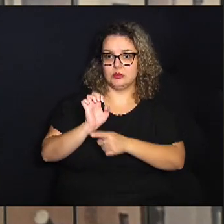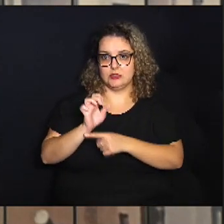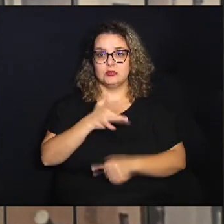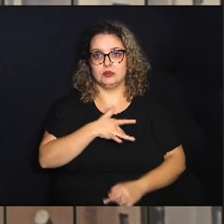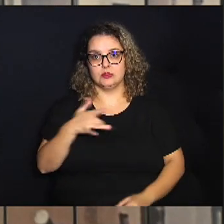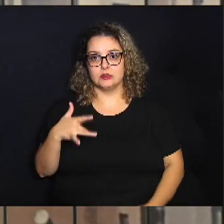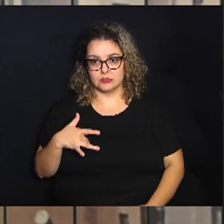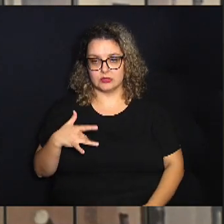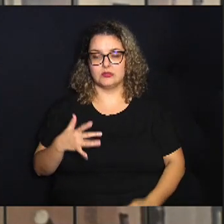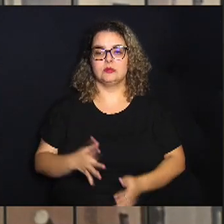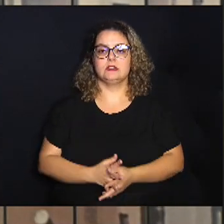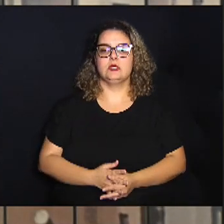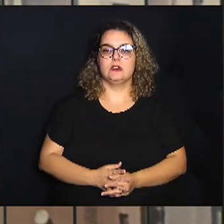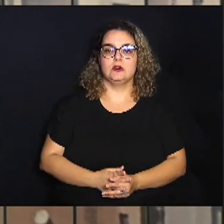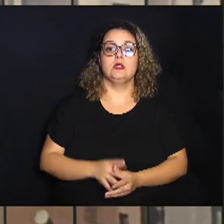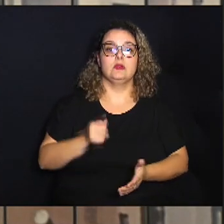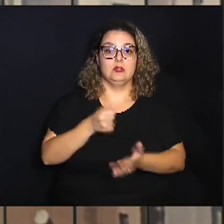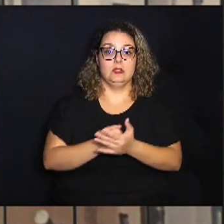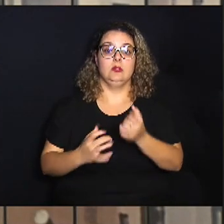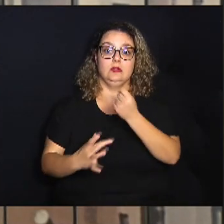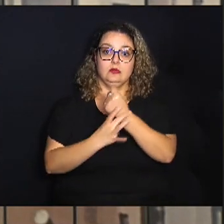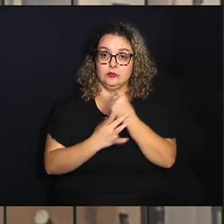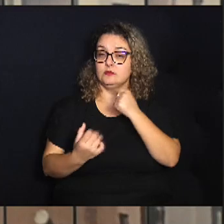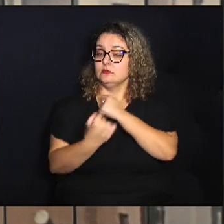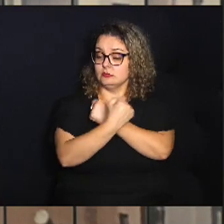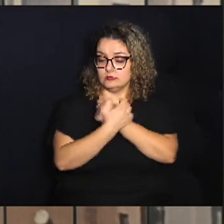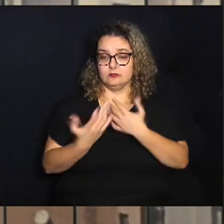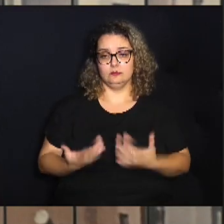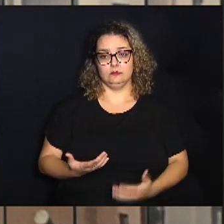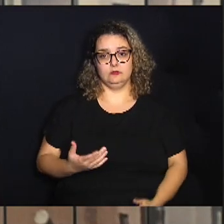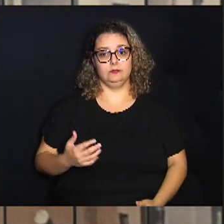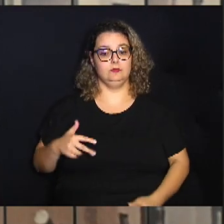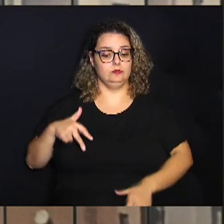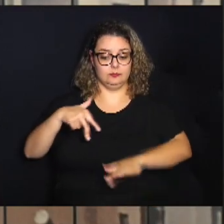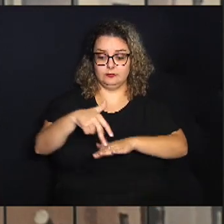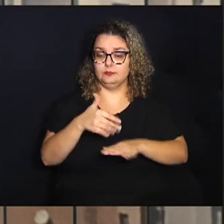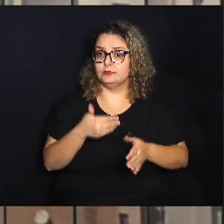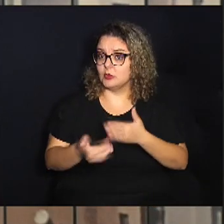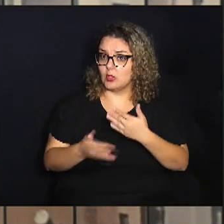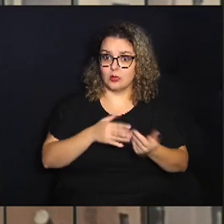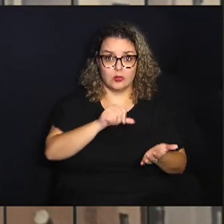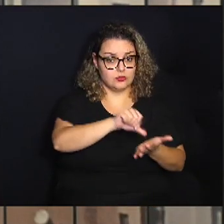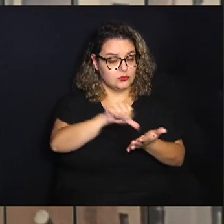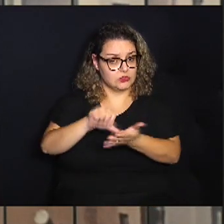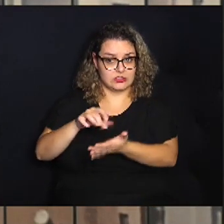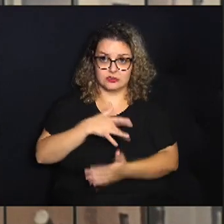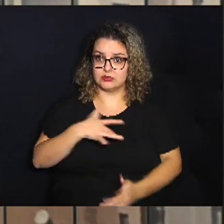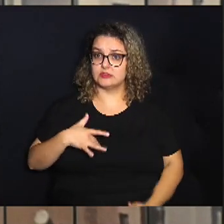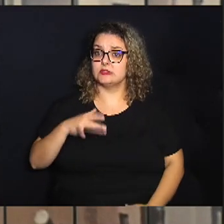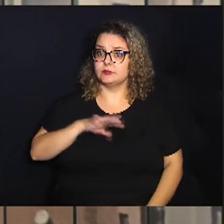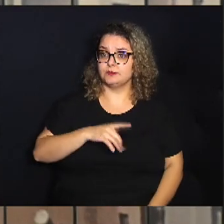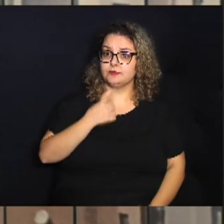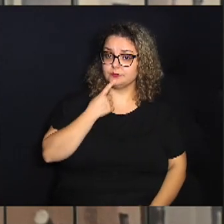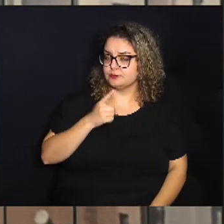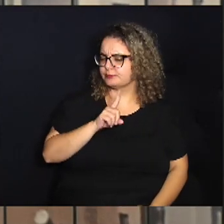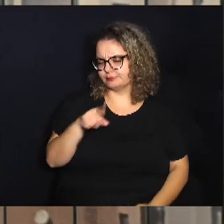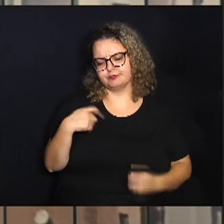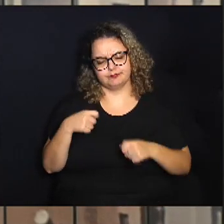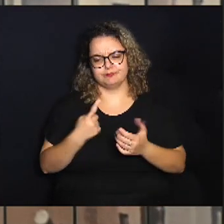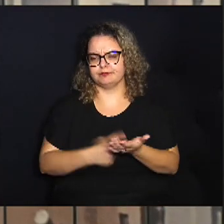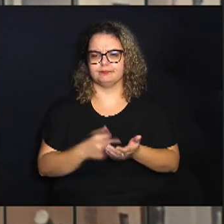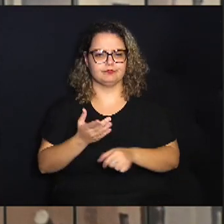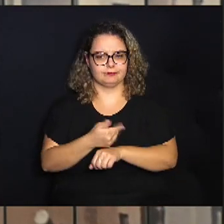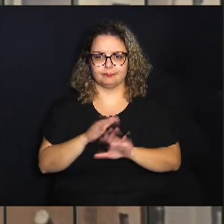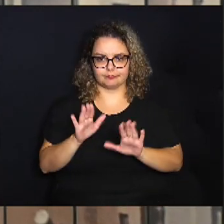né? E para garantir a proteção, é fácil, basta comparecer a qualquer um dos centros de saúde da cidade e não precisa de